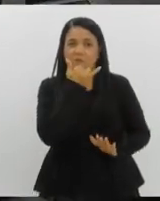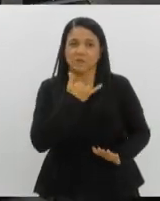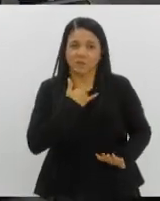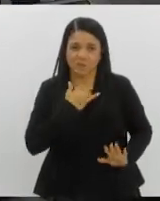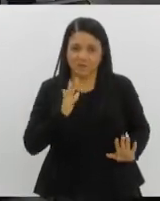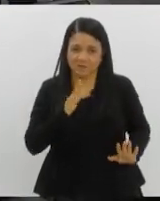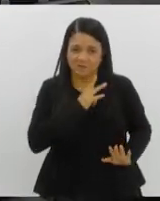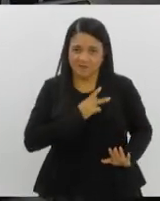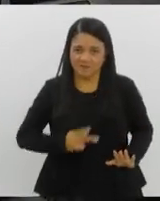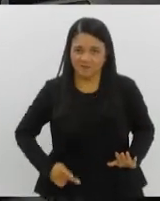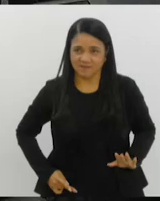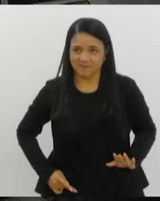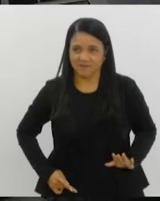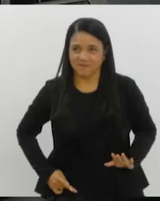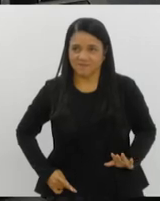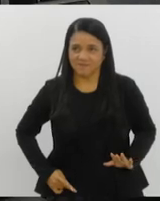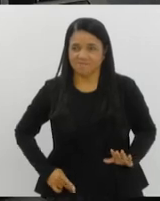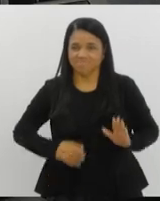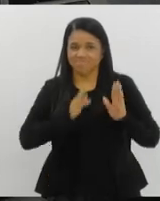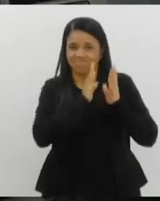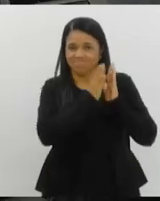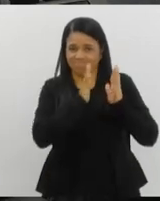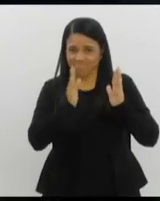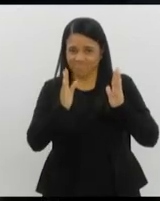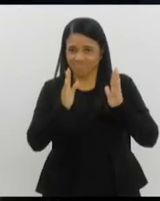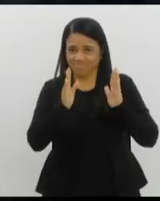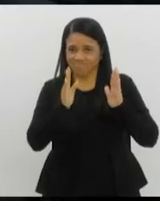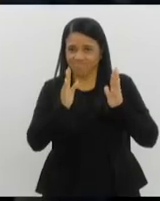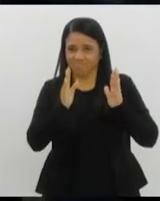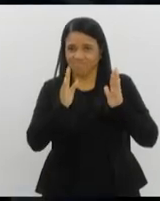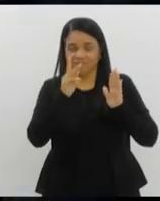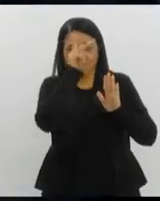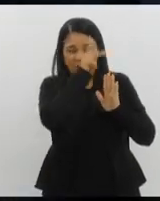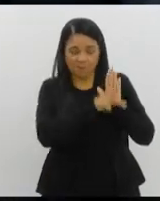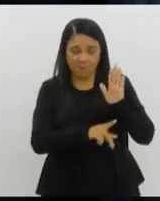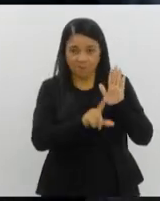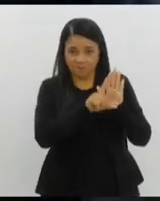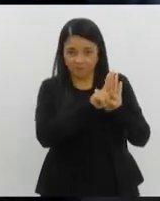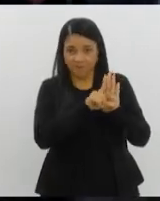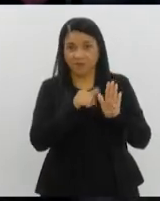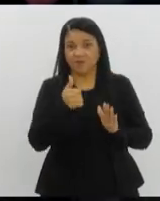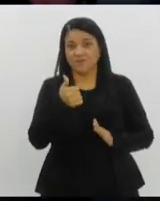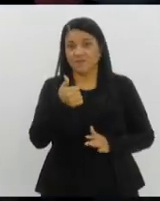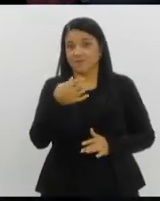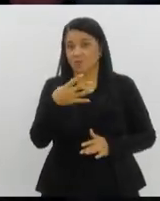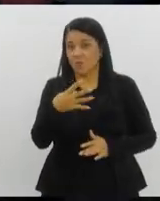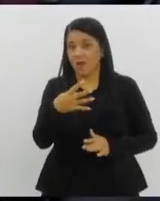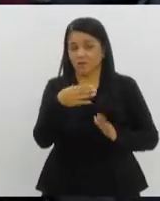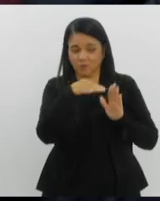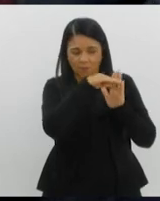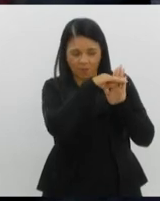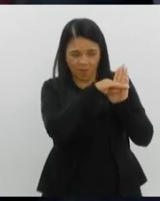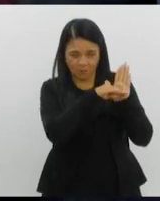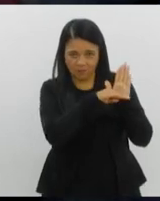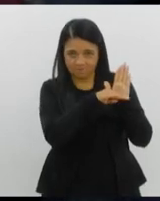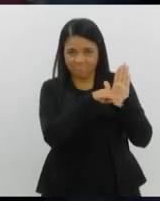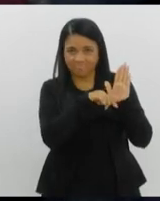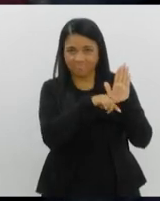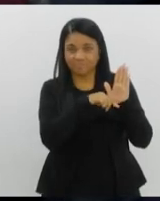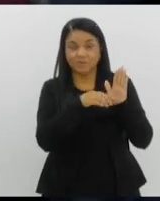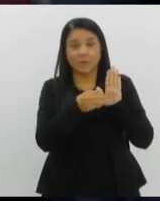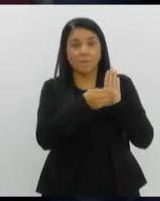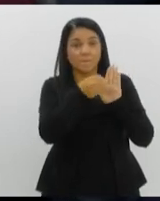Perdão, presidente. Isso, chamando normal. Feito a ordem, é neste projeto mesmo, 14º da pauta. Tá? Só que o parecer é